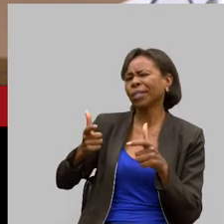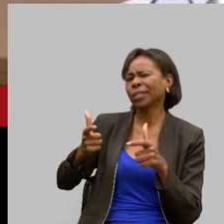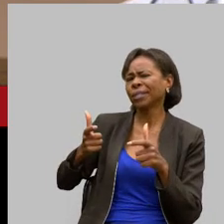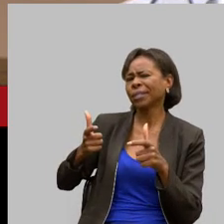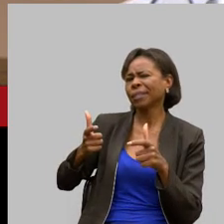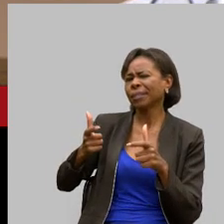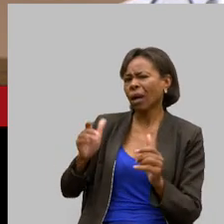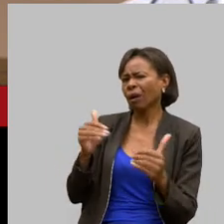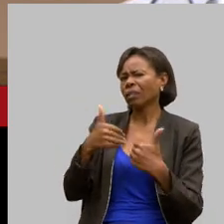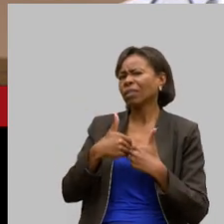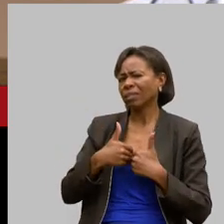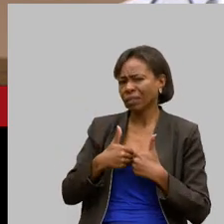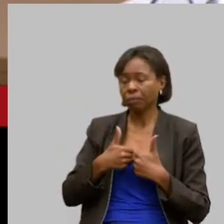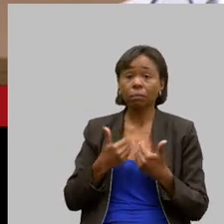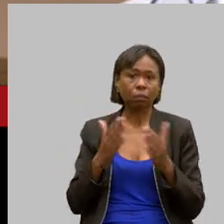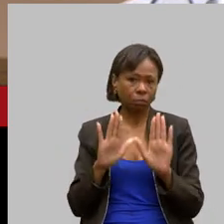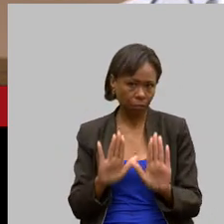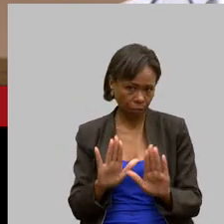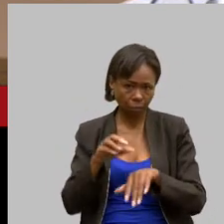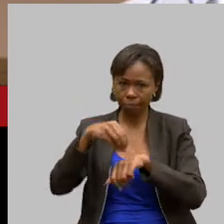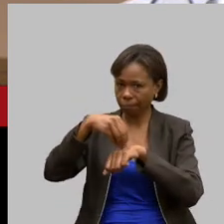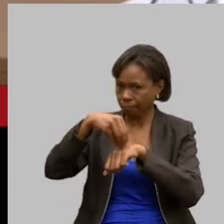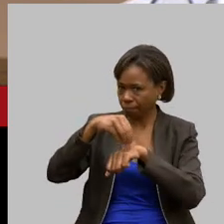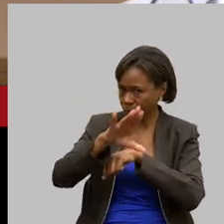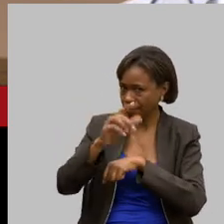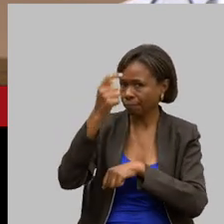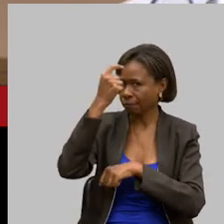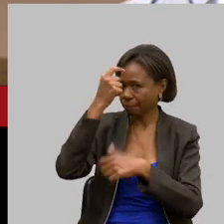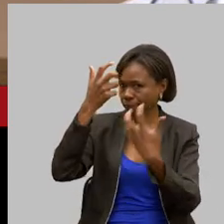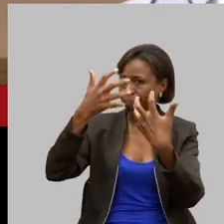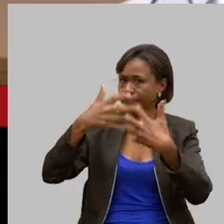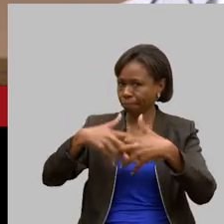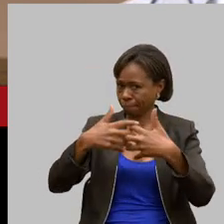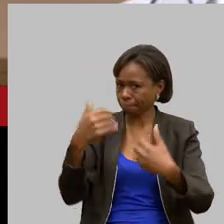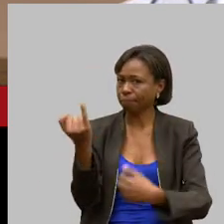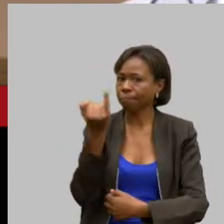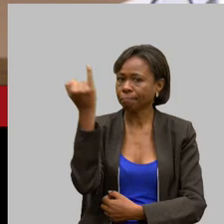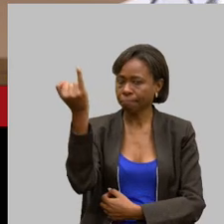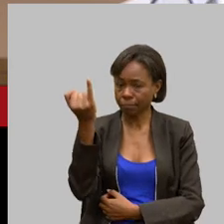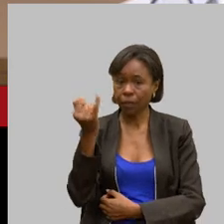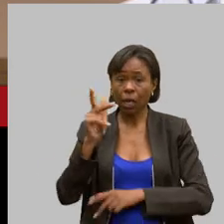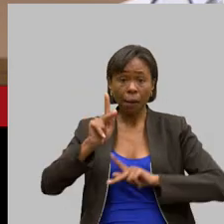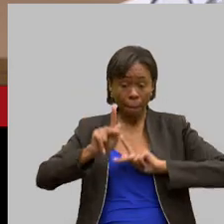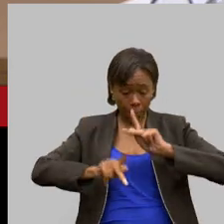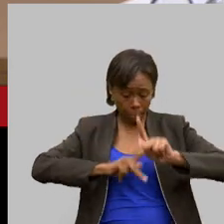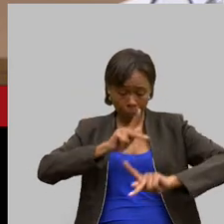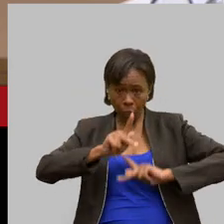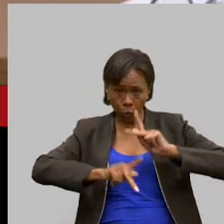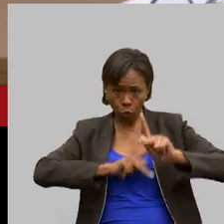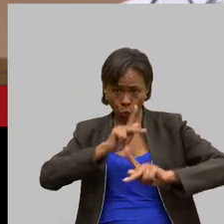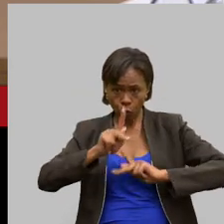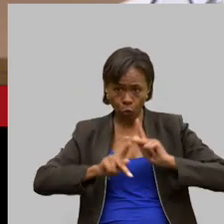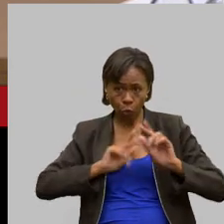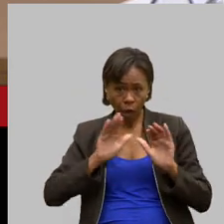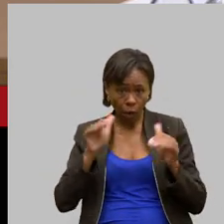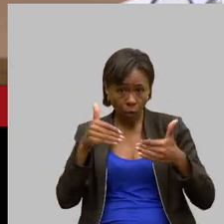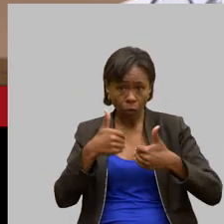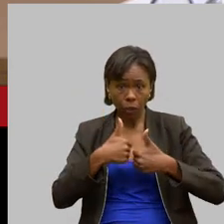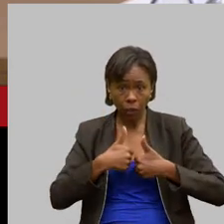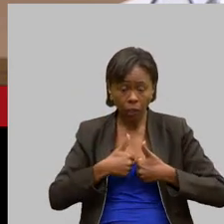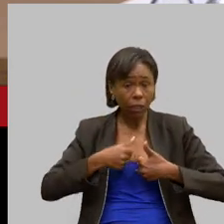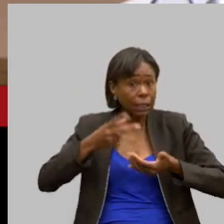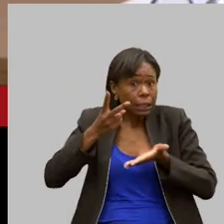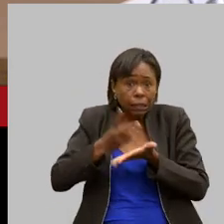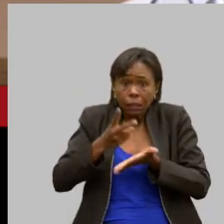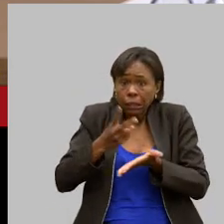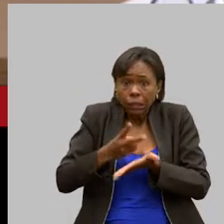trazer uma reflexão muito importante para vocês as pessoas autistas elas sempre